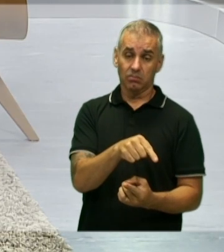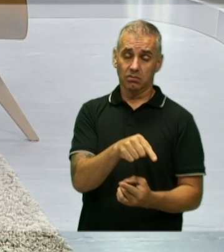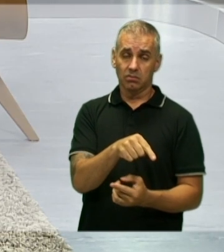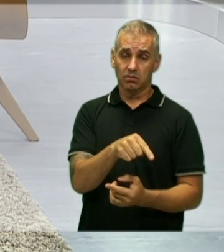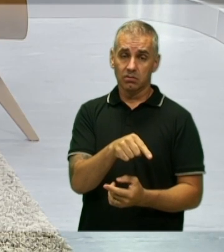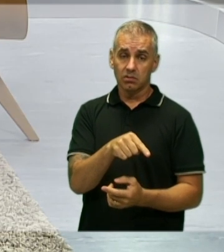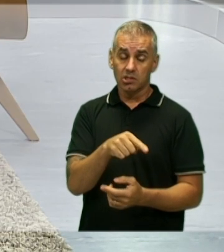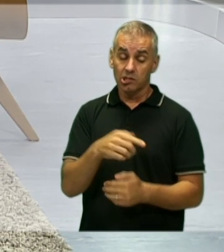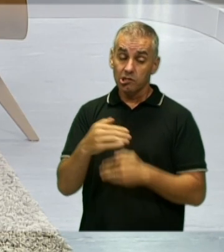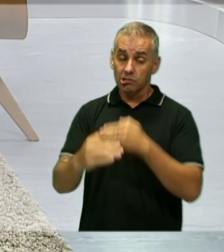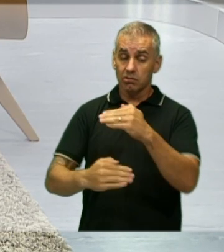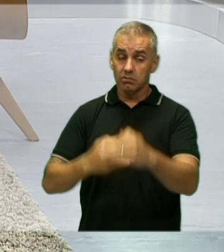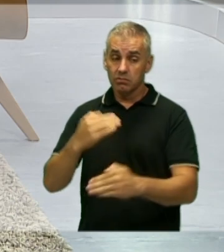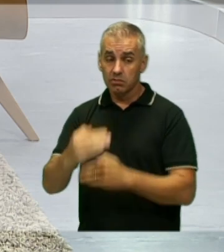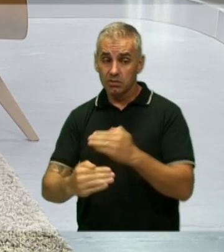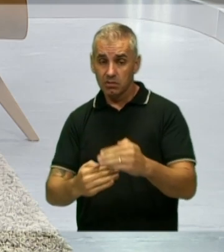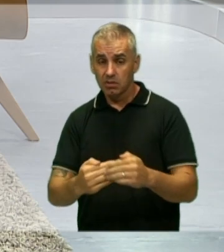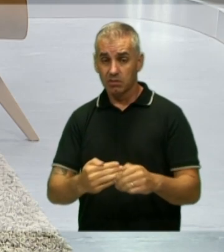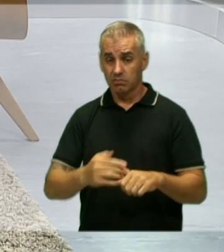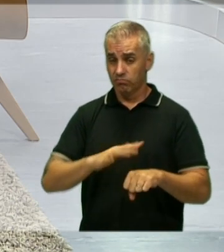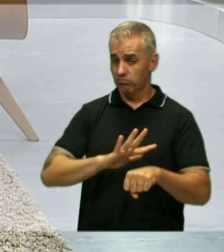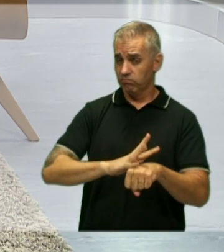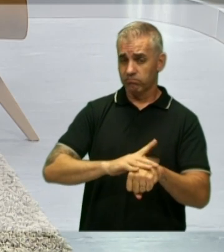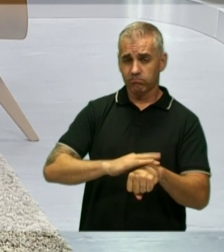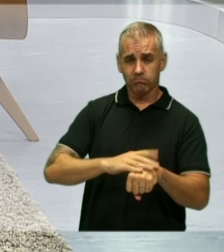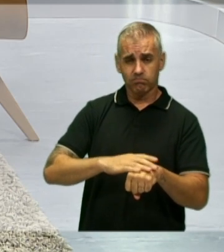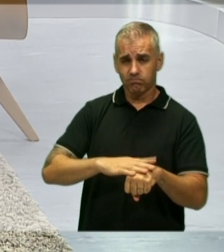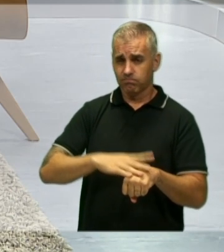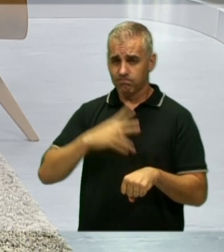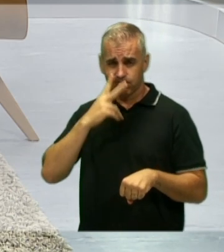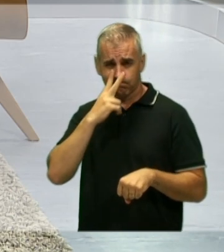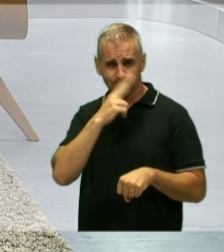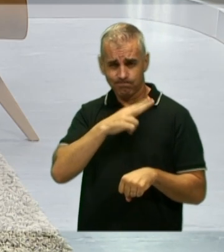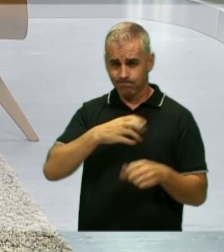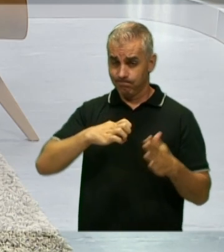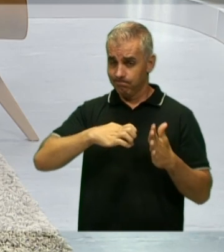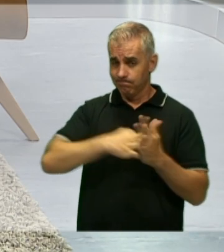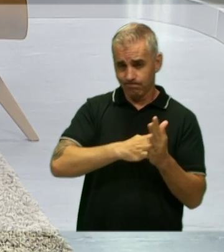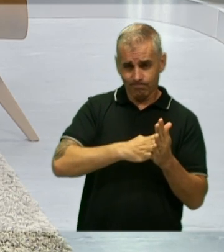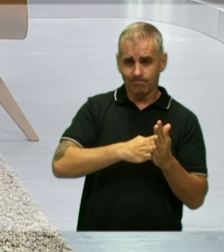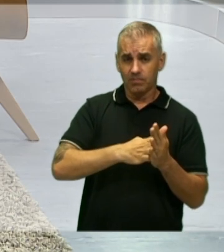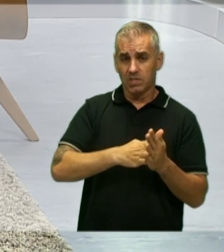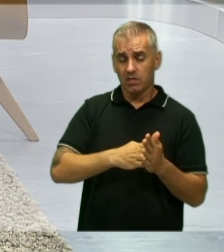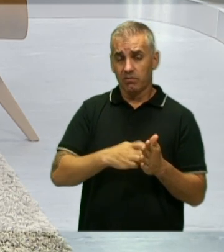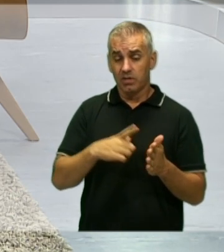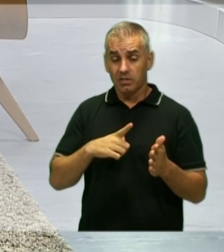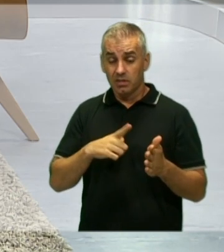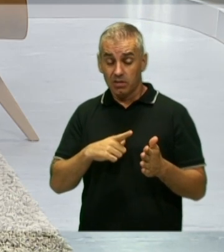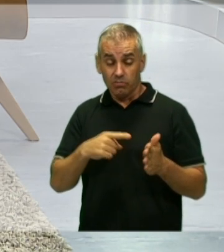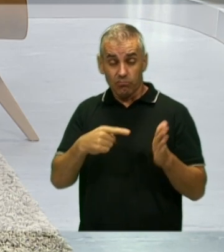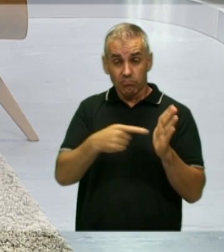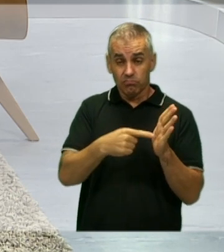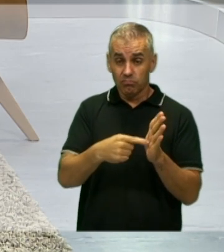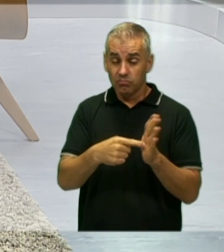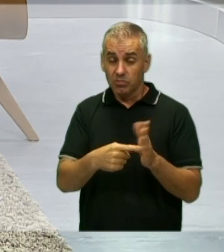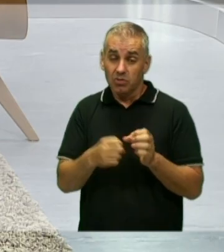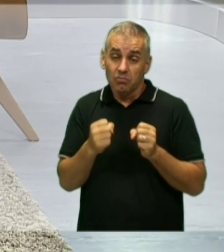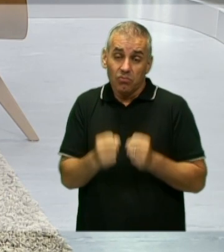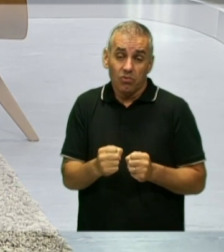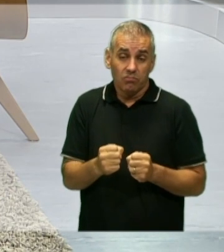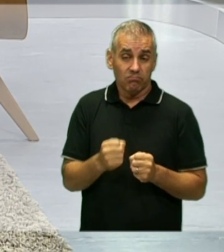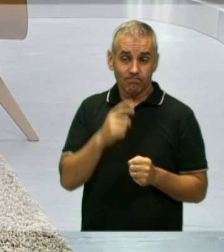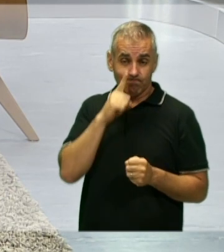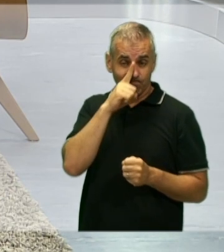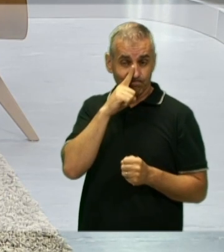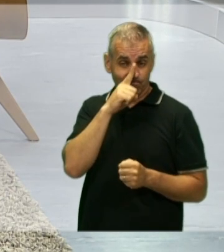o processo patológico, o processo doentio, o agravo, o acidente vai atingir ele a tal ponto que ele corre sérios riscos de